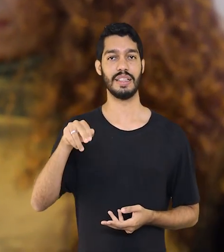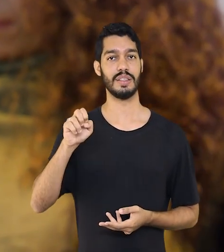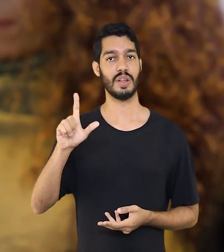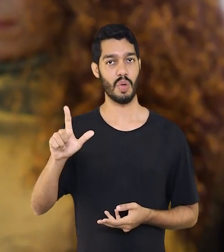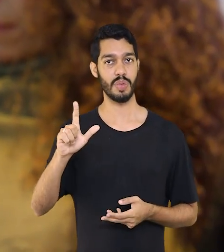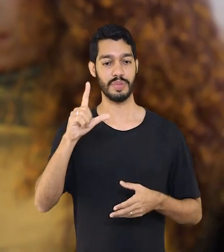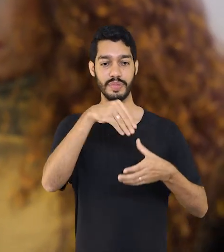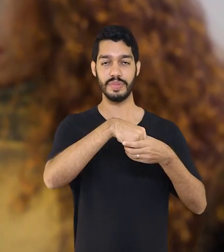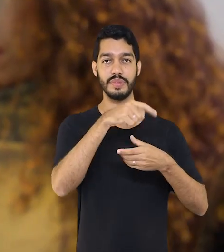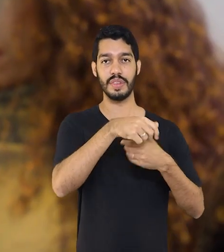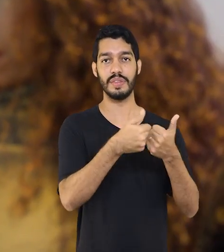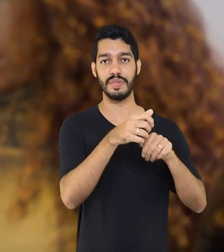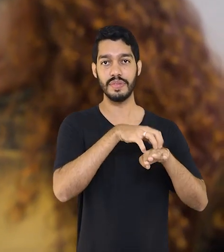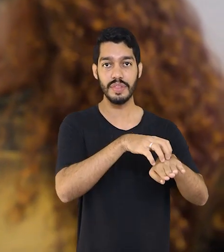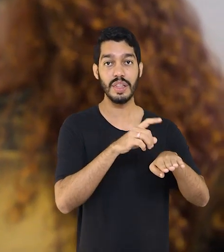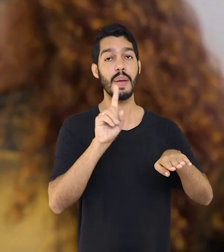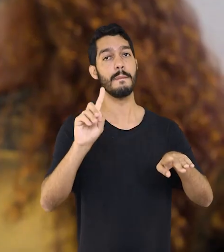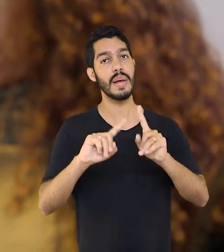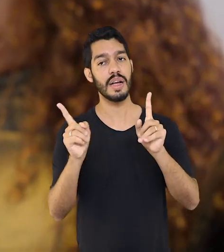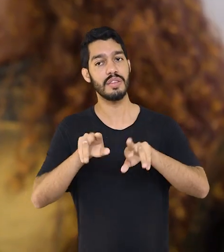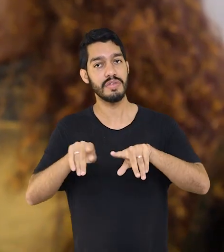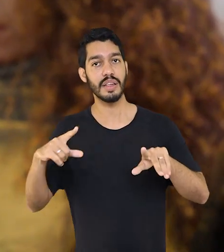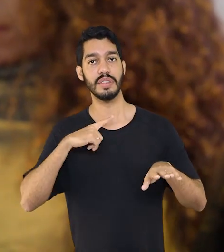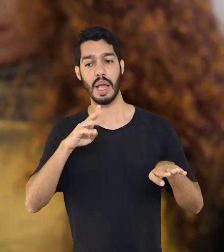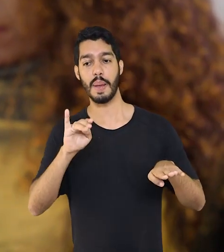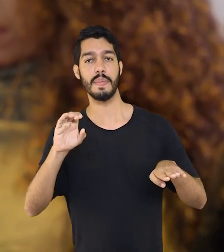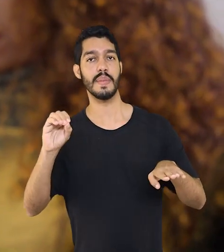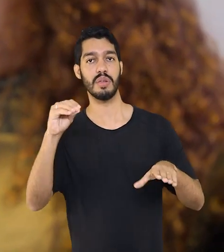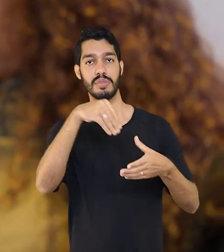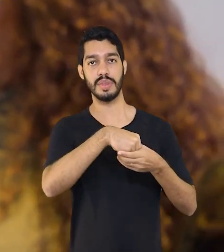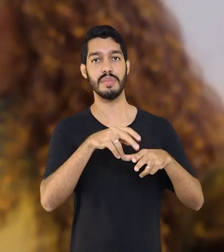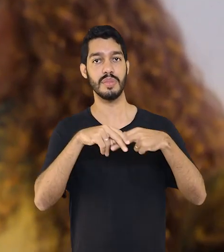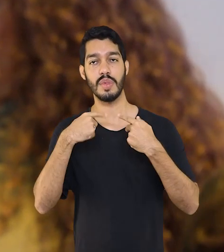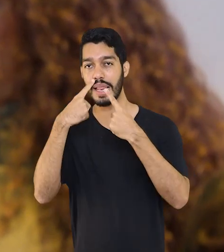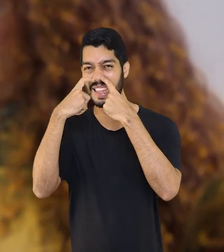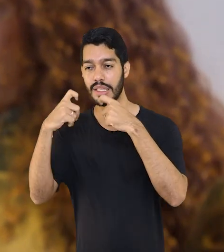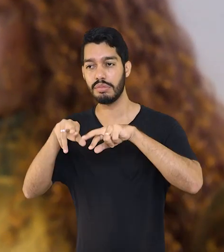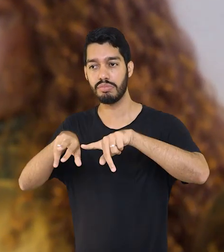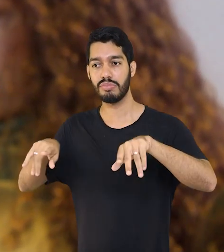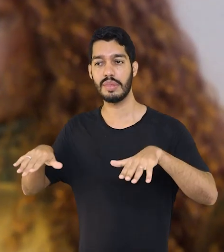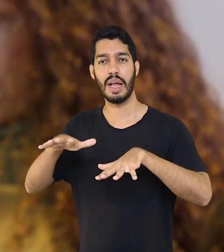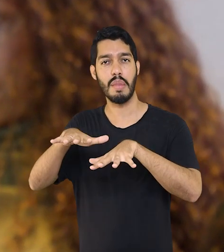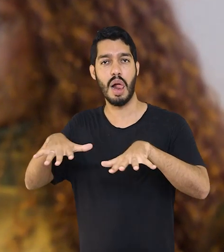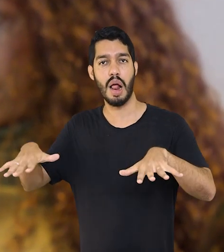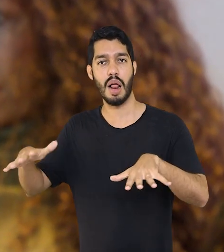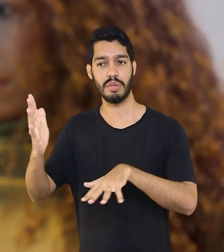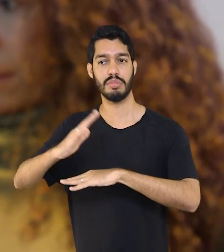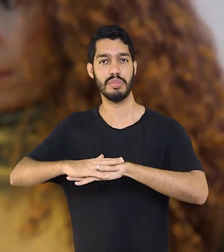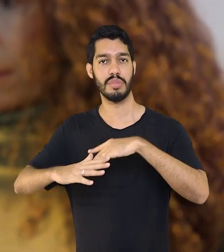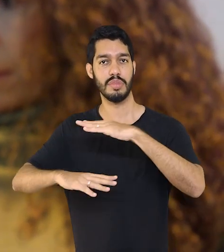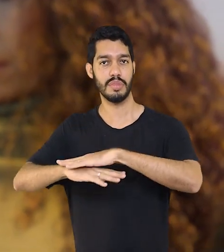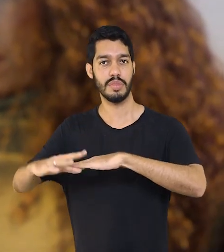transporte coletivo, mas sim combustíveis feitos à base de biomassa. Por quê? Porque os grandes lixões, aterros sanitários, são uma tragédia do ponto de vista